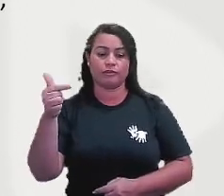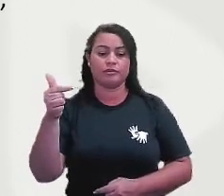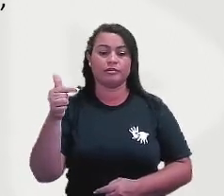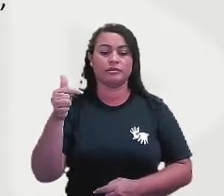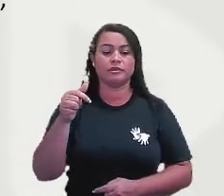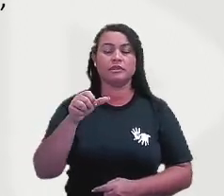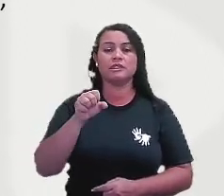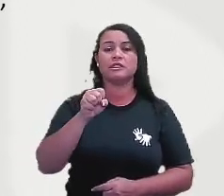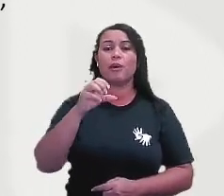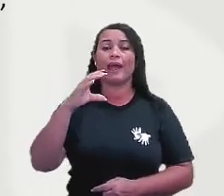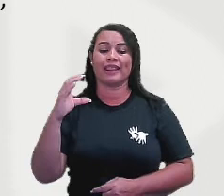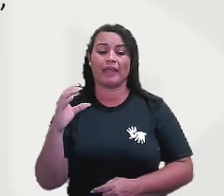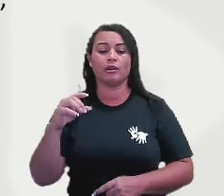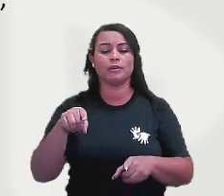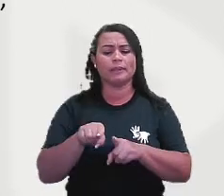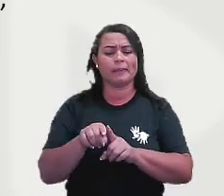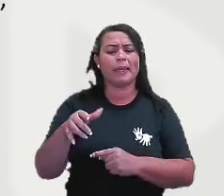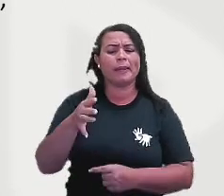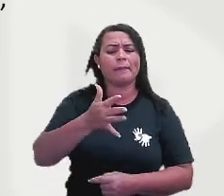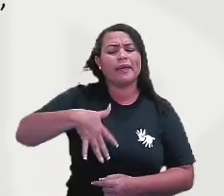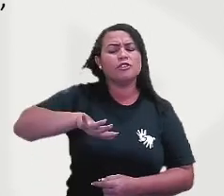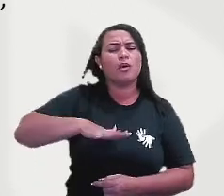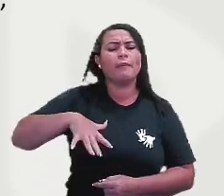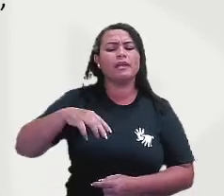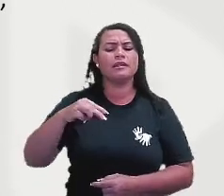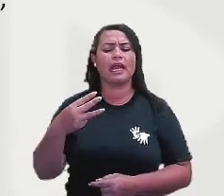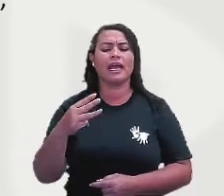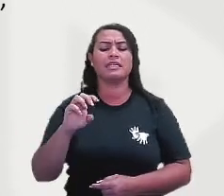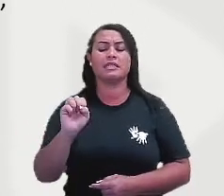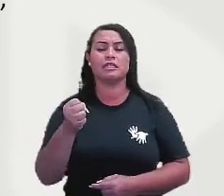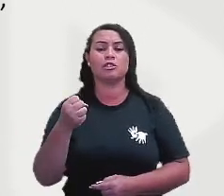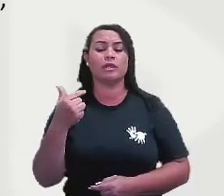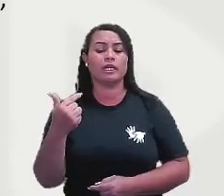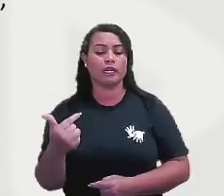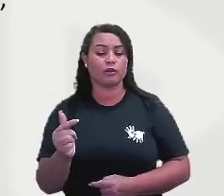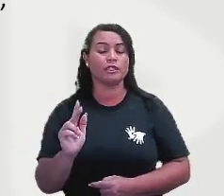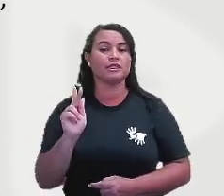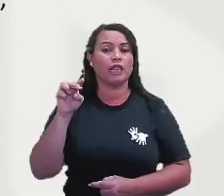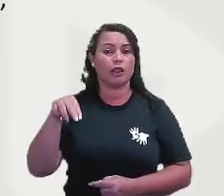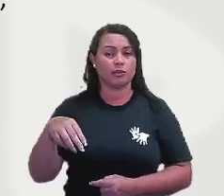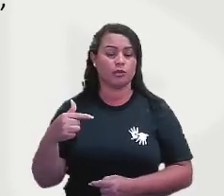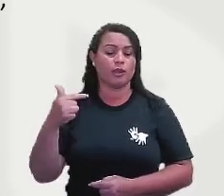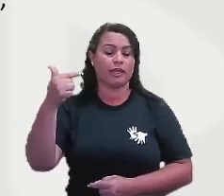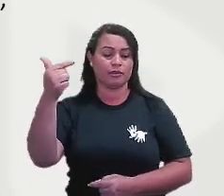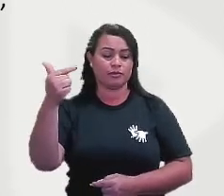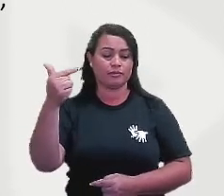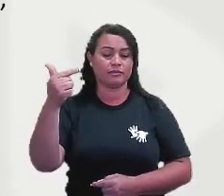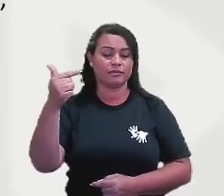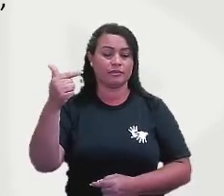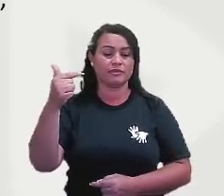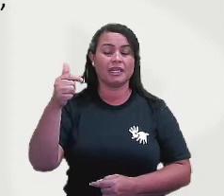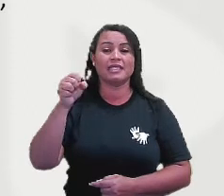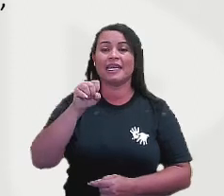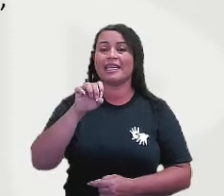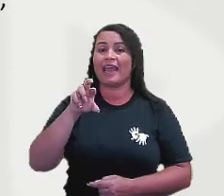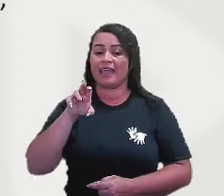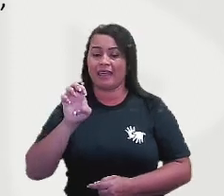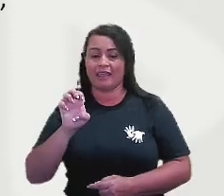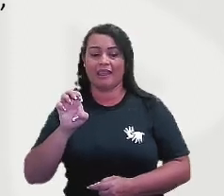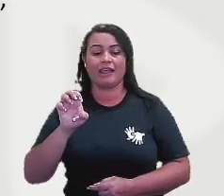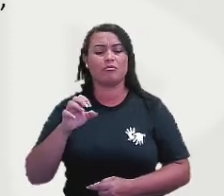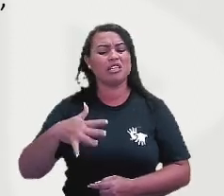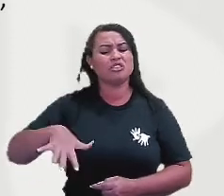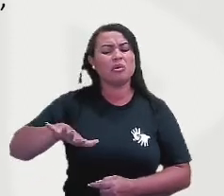quadrados. São Caetano, área de aproximadamente 382 quilômetros quadrados.